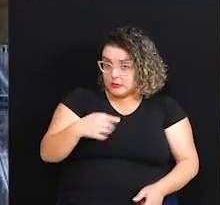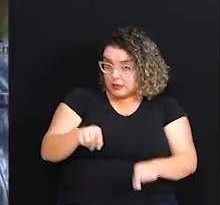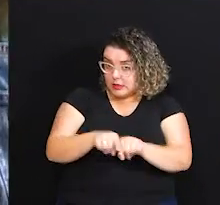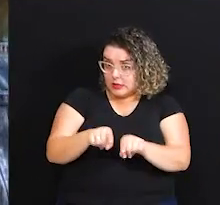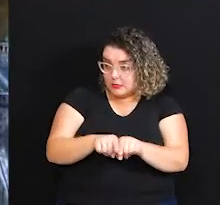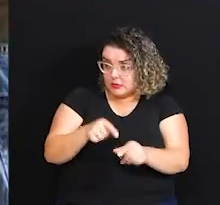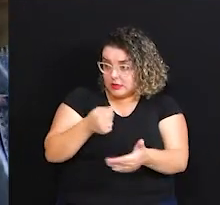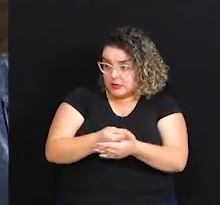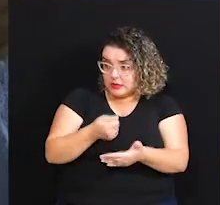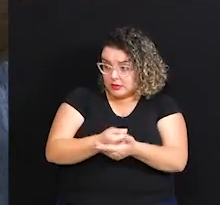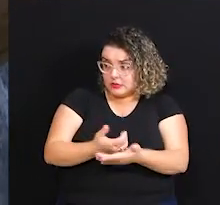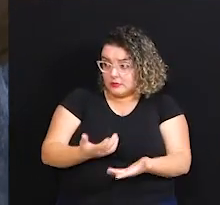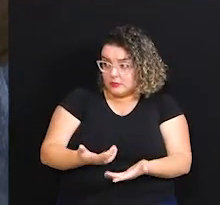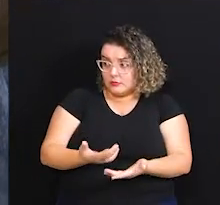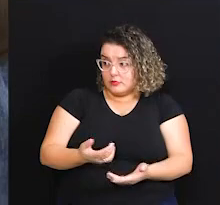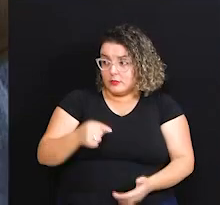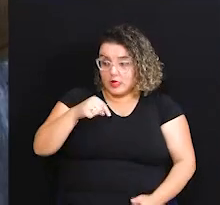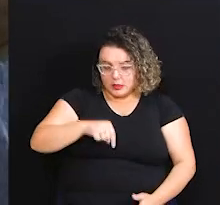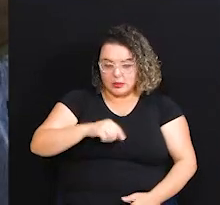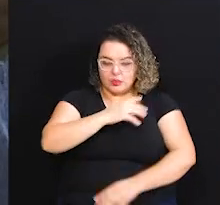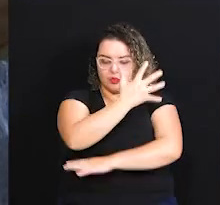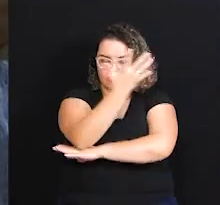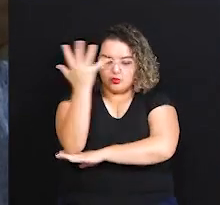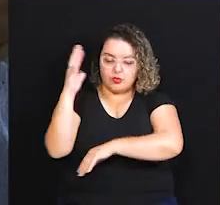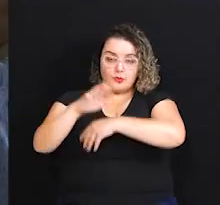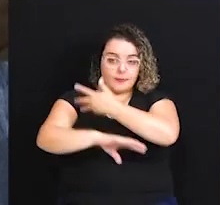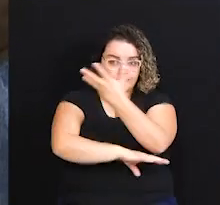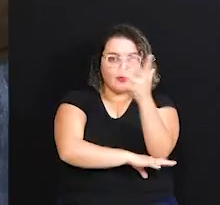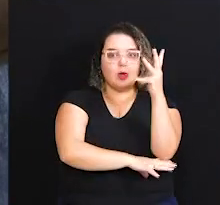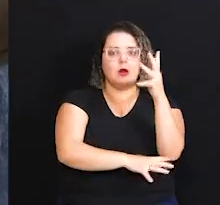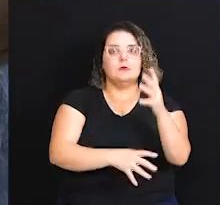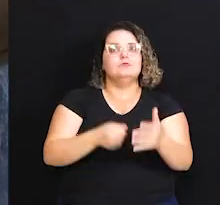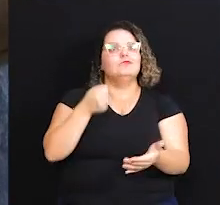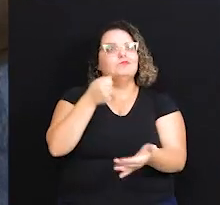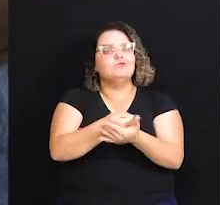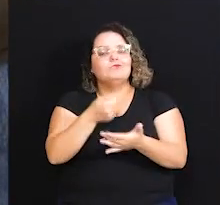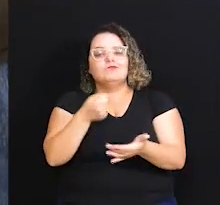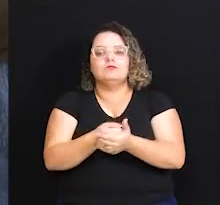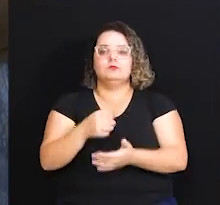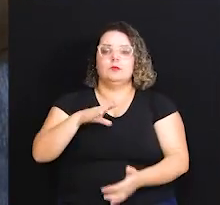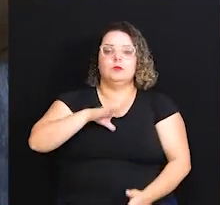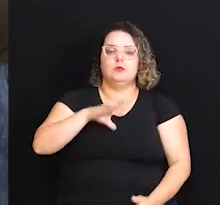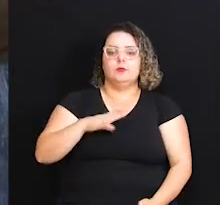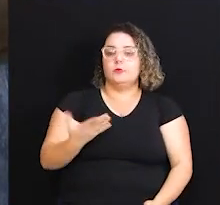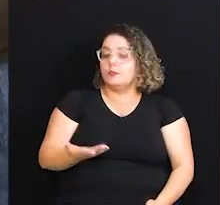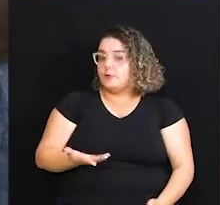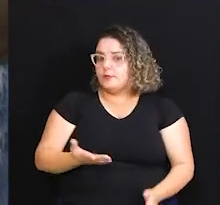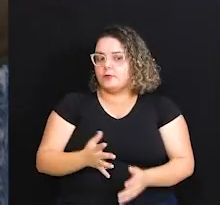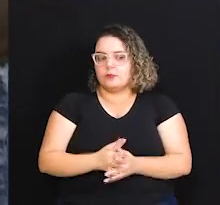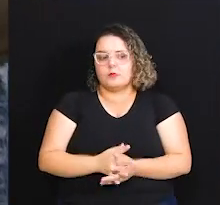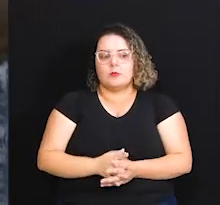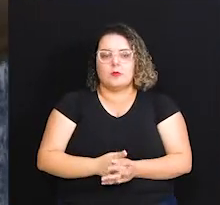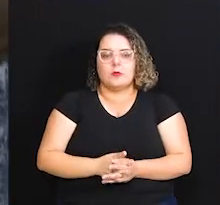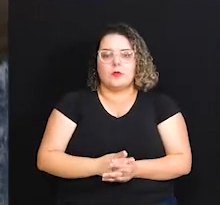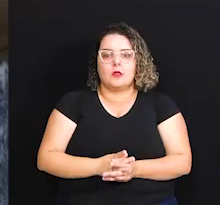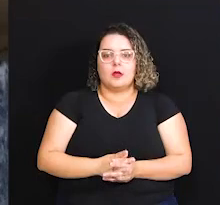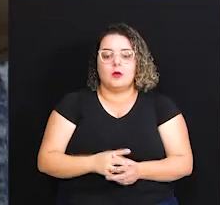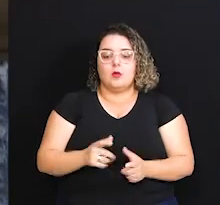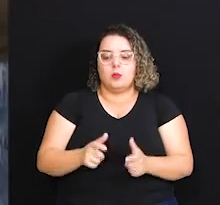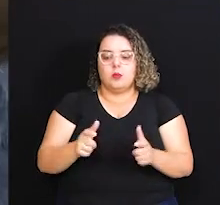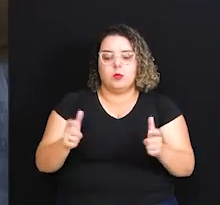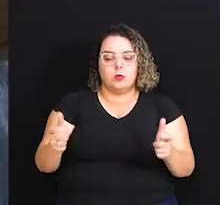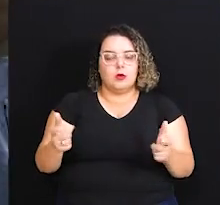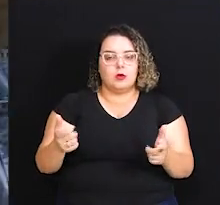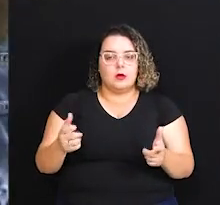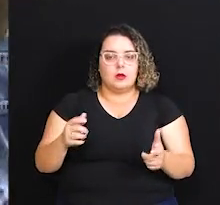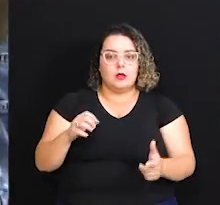essa pressão? Aqui no bosque, a pressão da cidade, quanto a especulação imobiliária, por